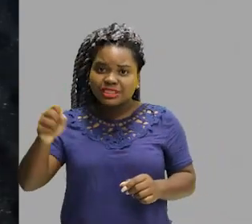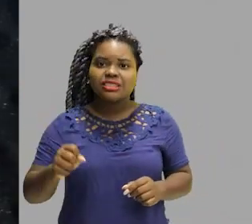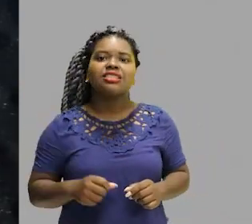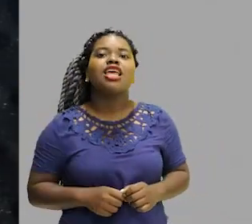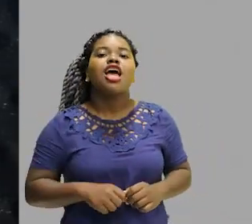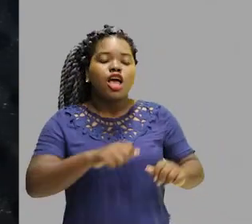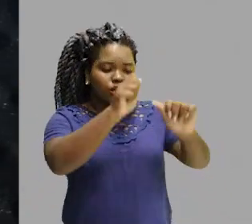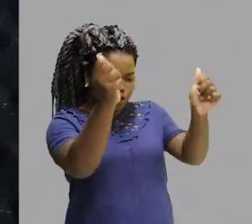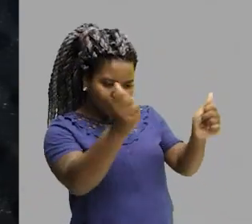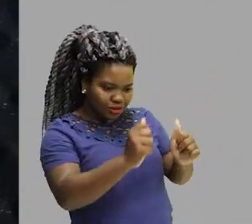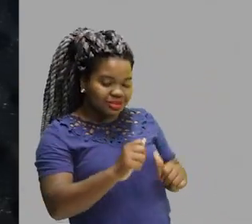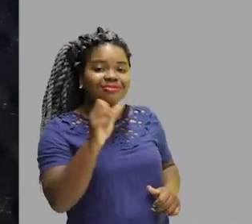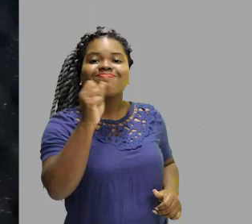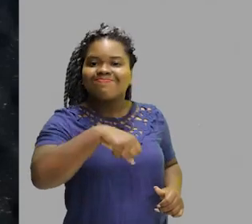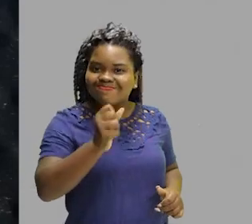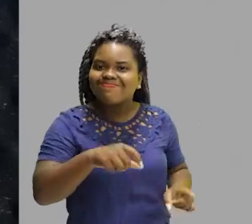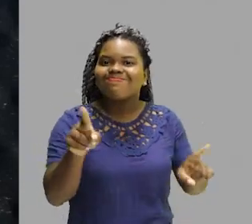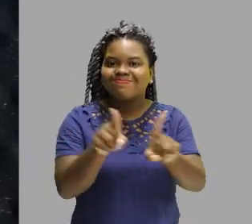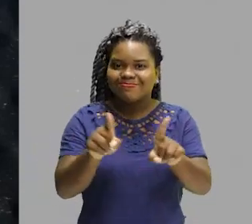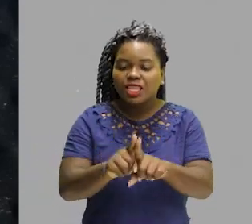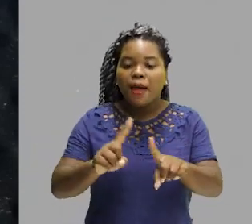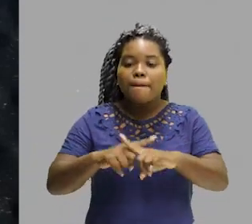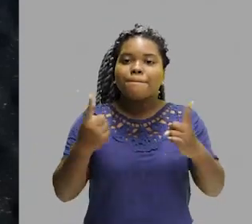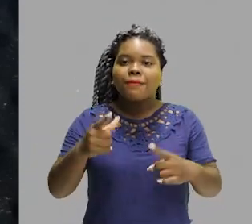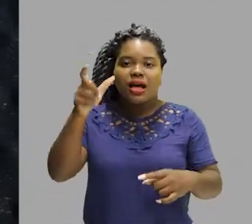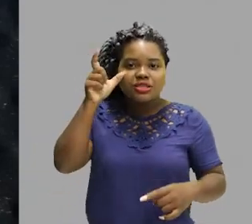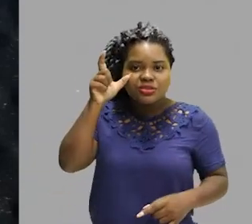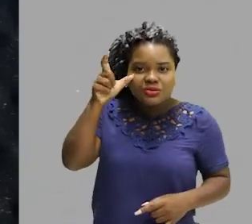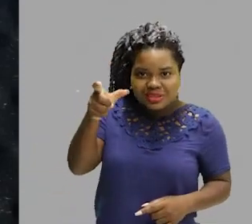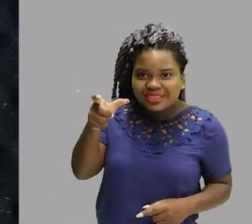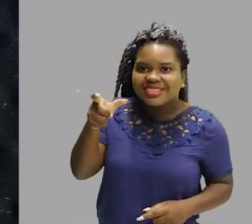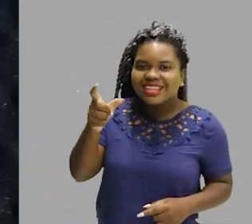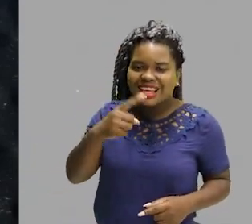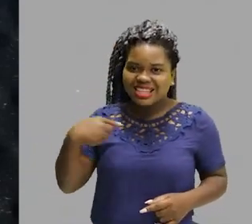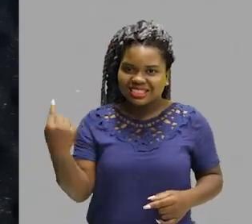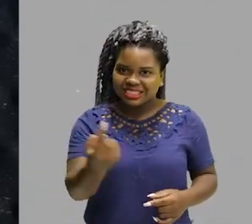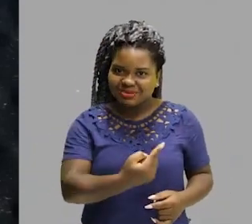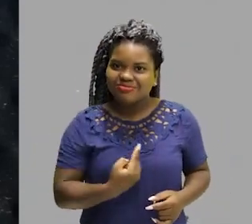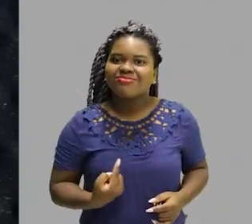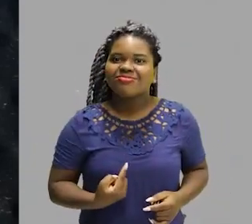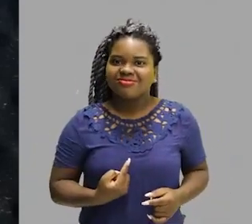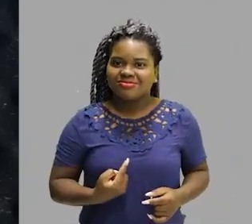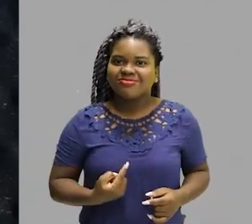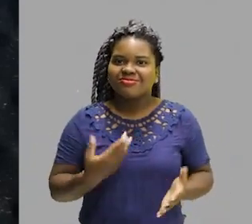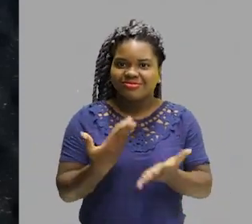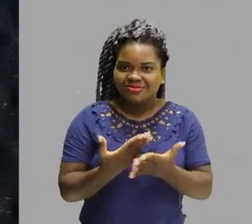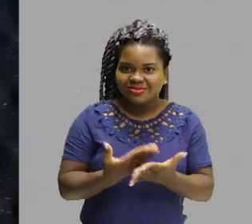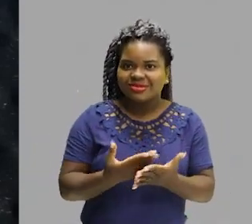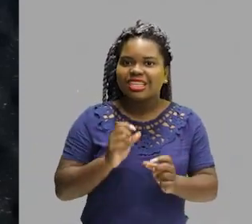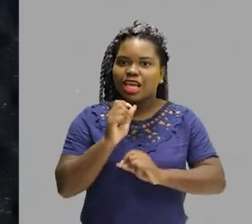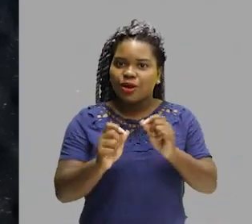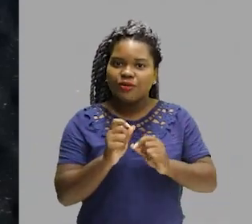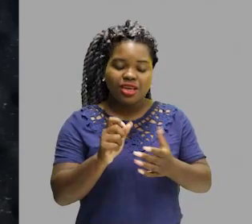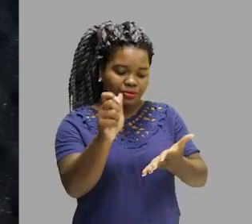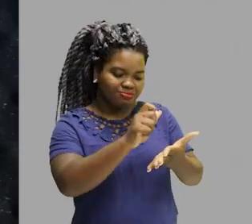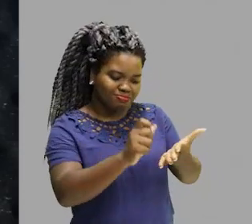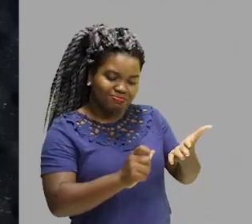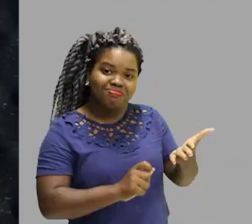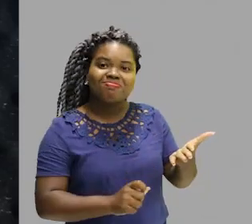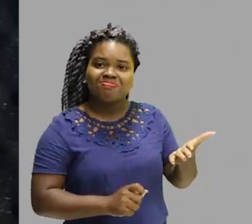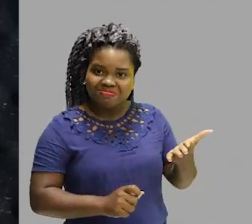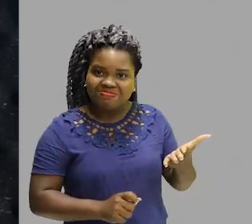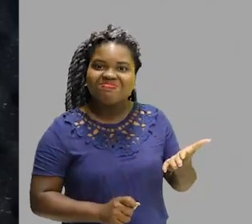Então, só que para nós o que interessa é essa arte literária, escrita. Você vai ver poesia em aulas com o